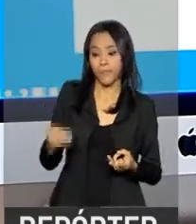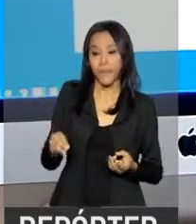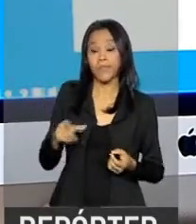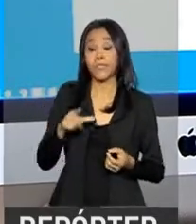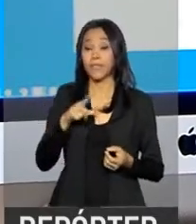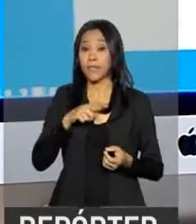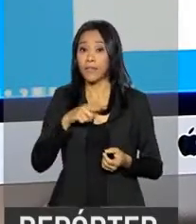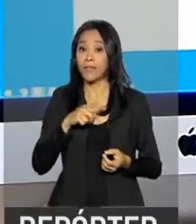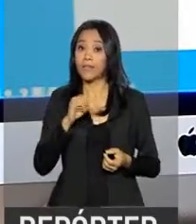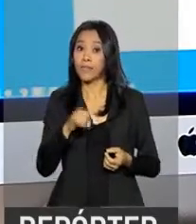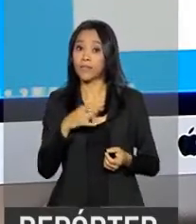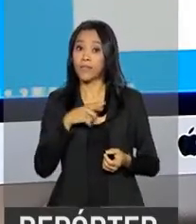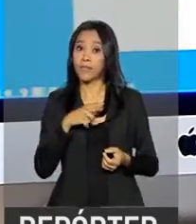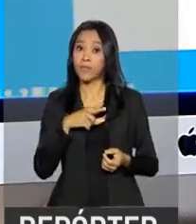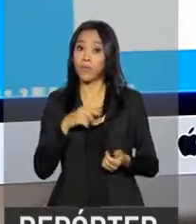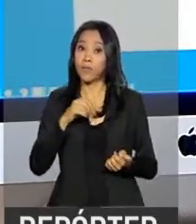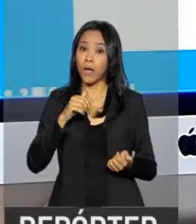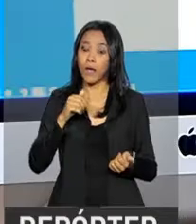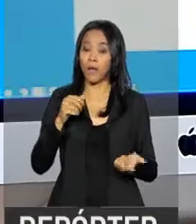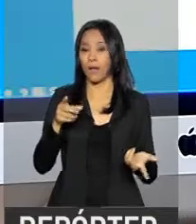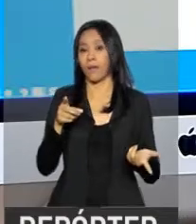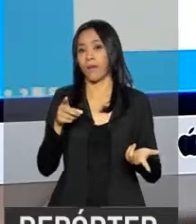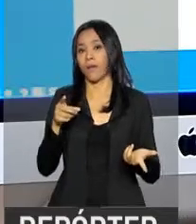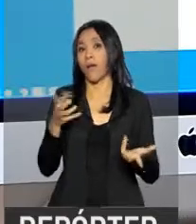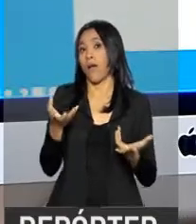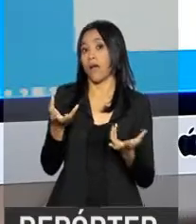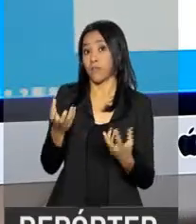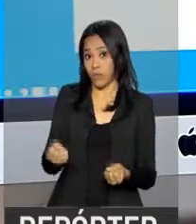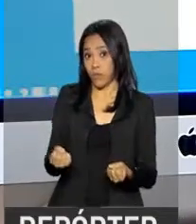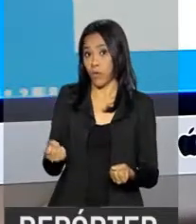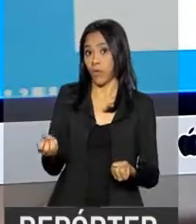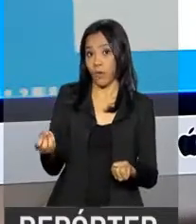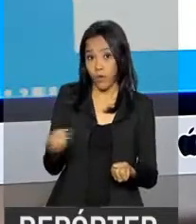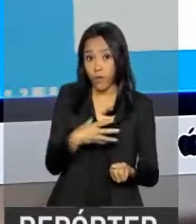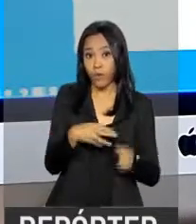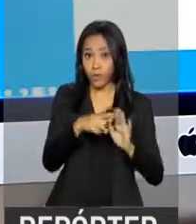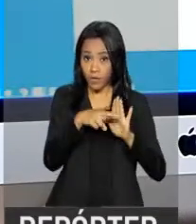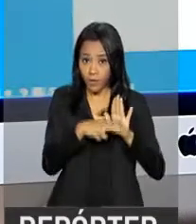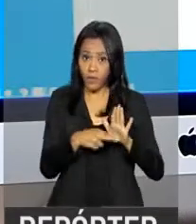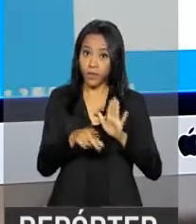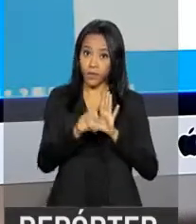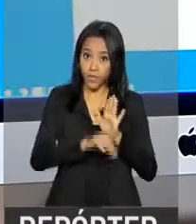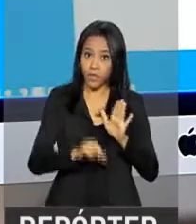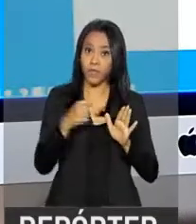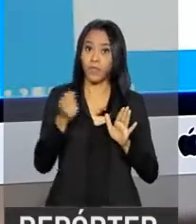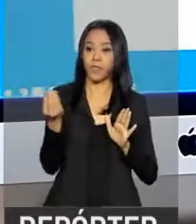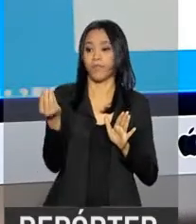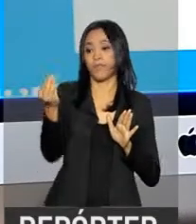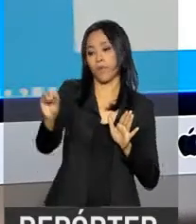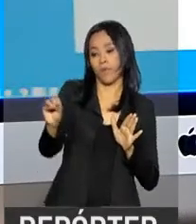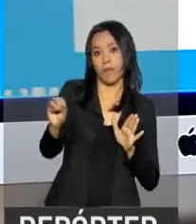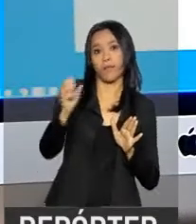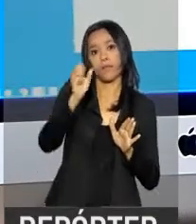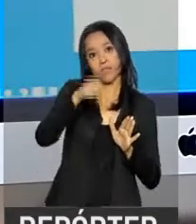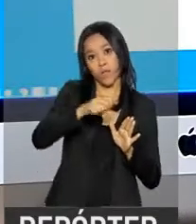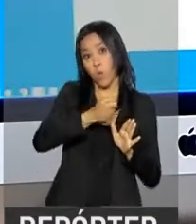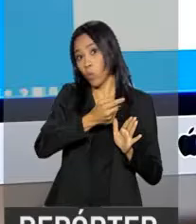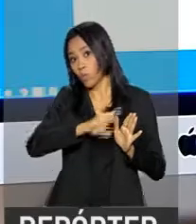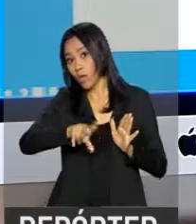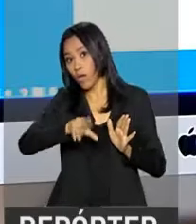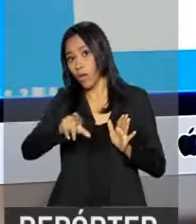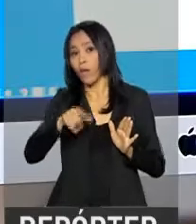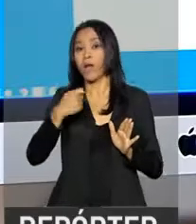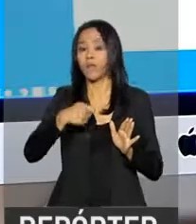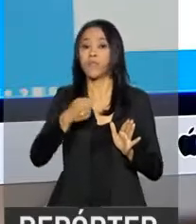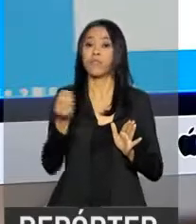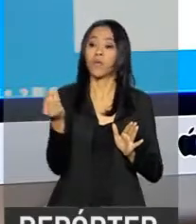uma alteração do vínculo trabalhista, se ele aderiu ao novo regime. Aí sim ou não. Se ele aderiu, ele